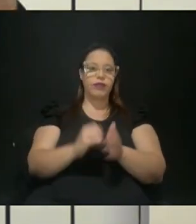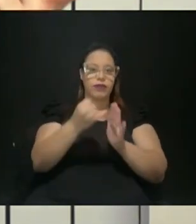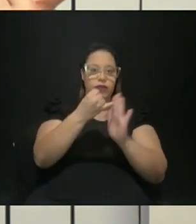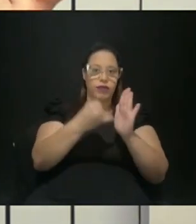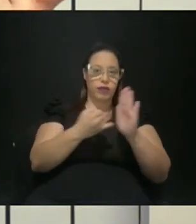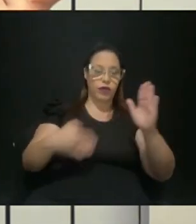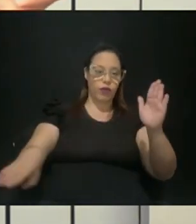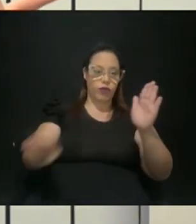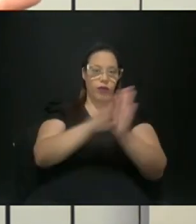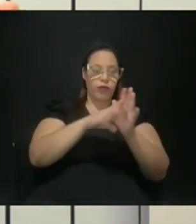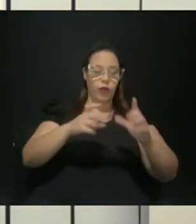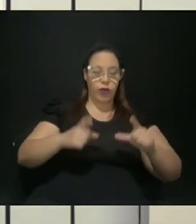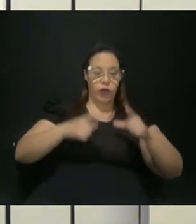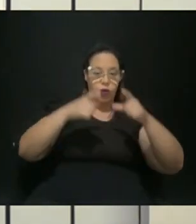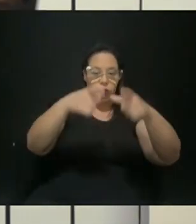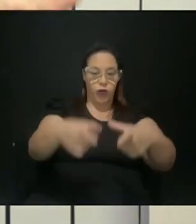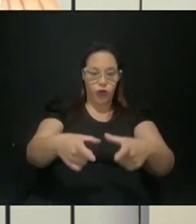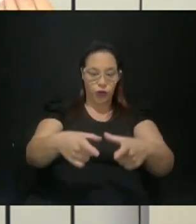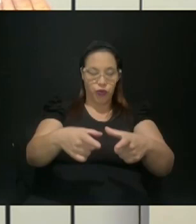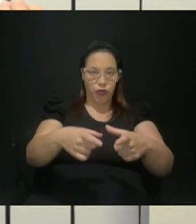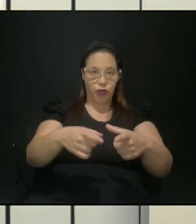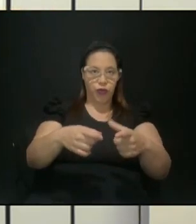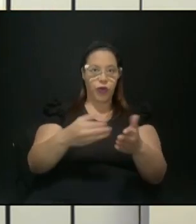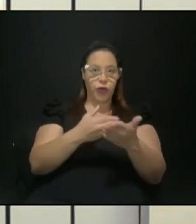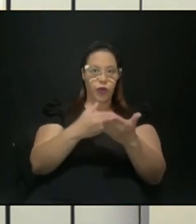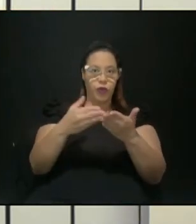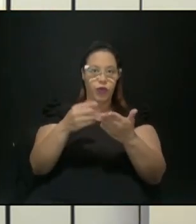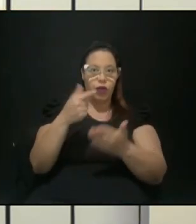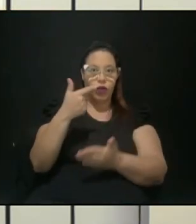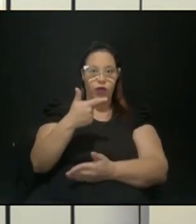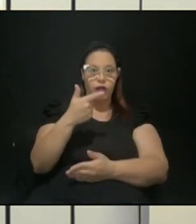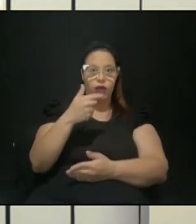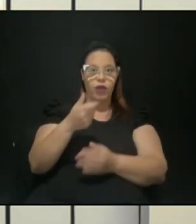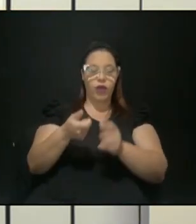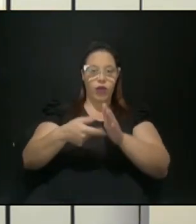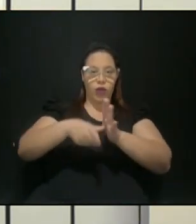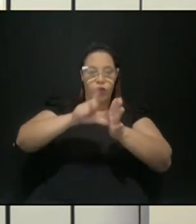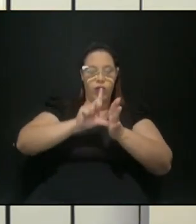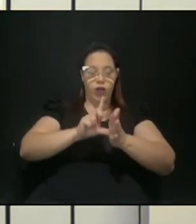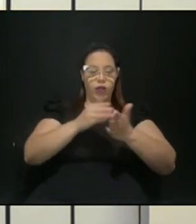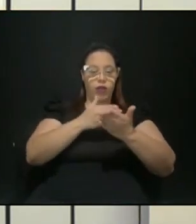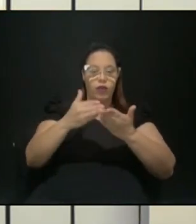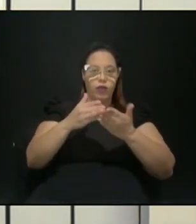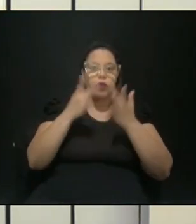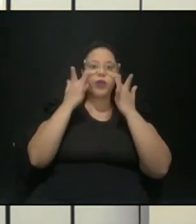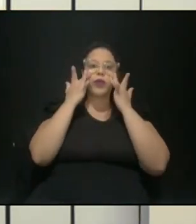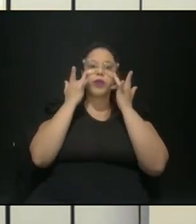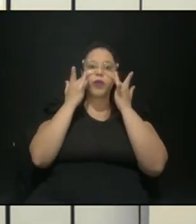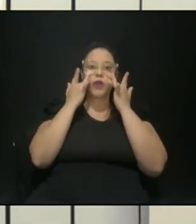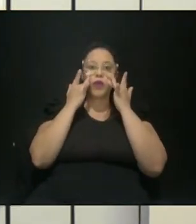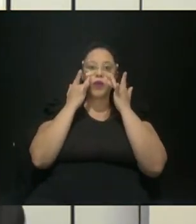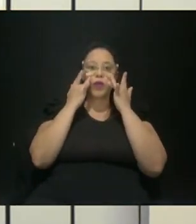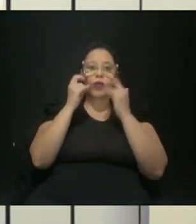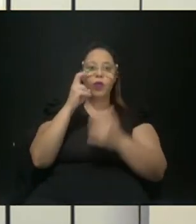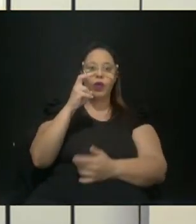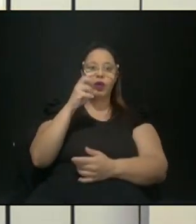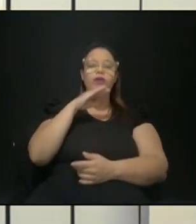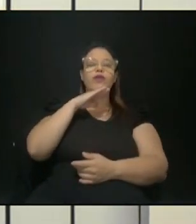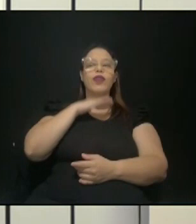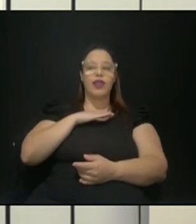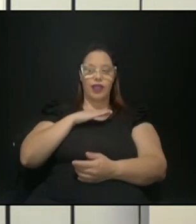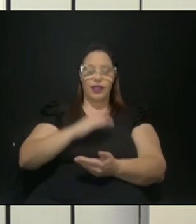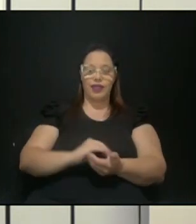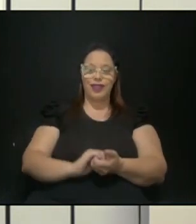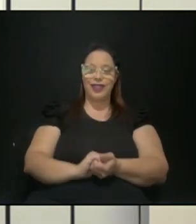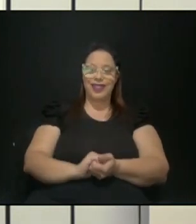na bilheteria a partir de 2 horas antes do início, portanto, às 5 horas da tarde.